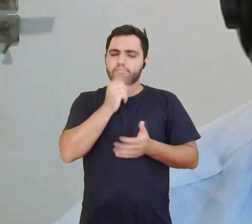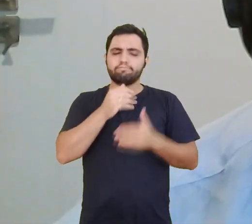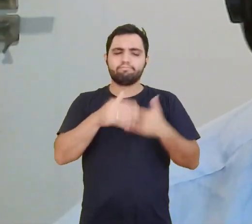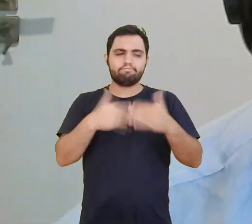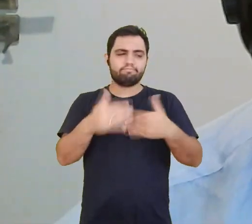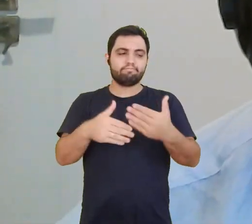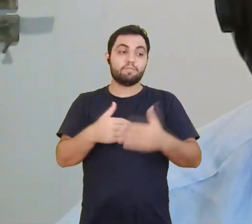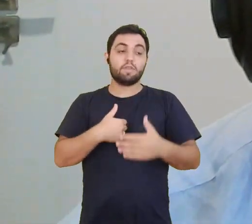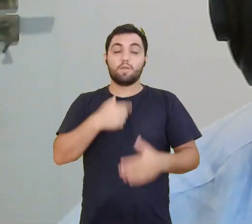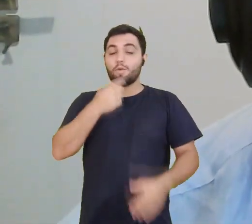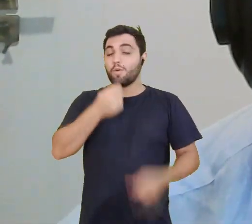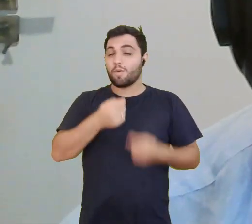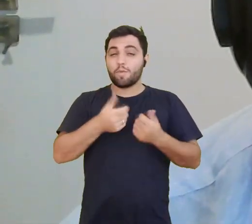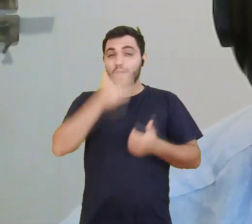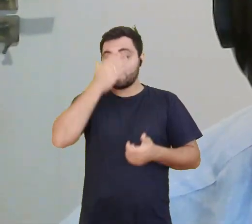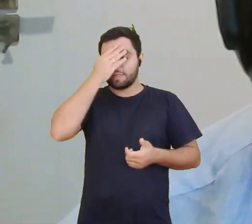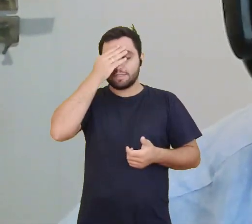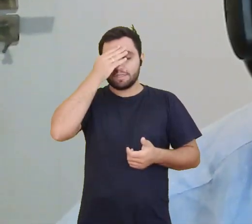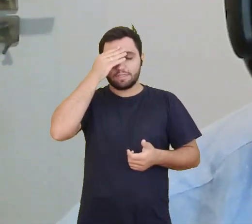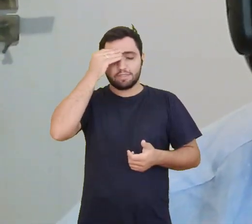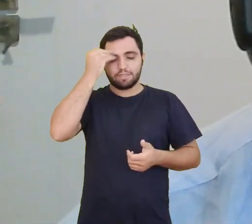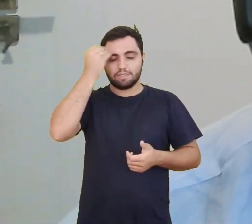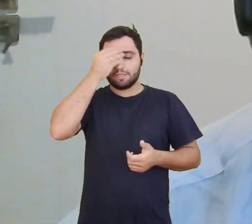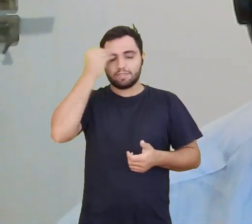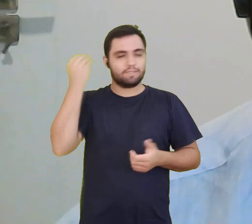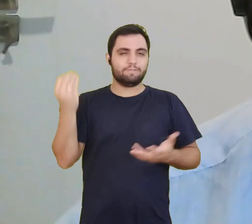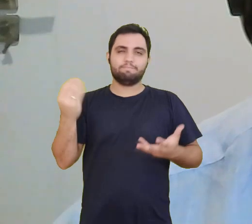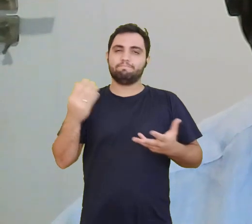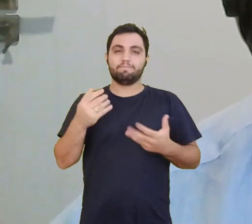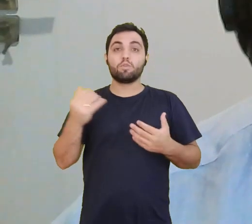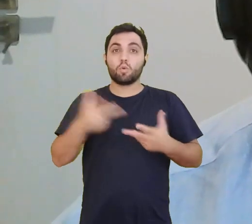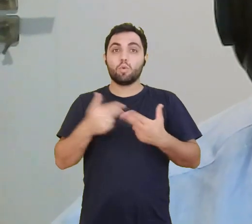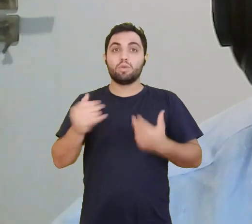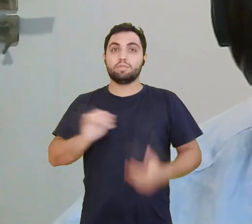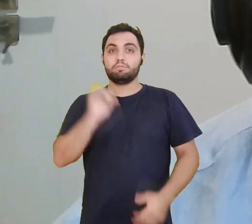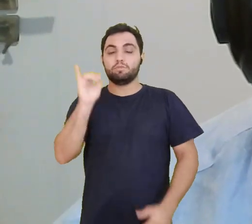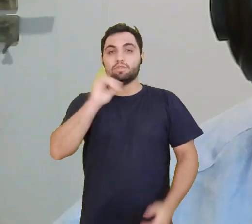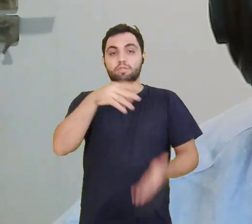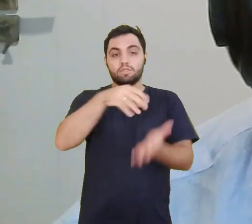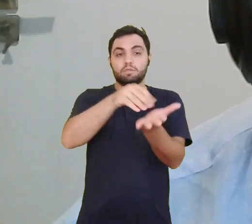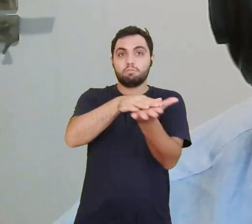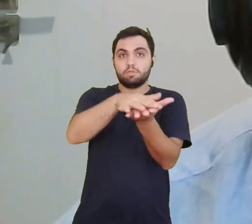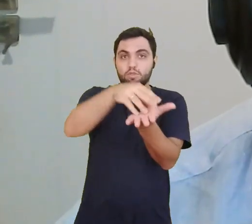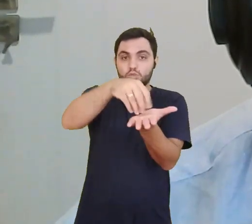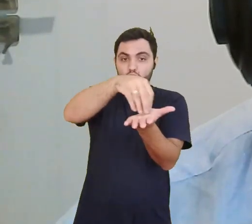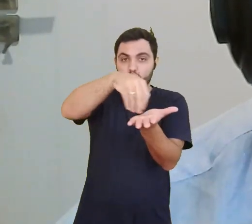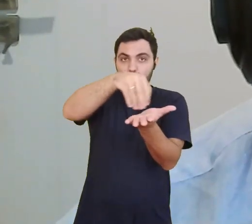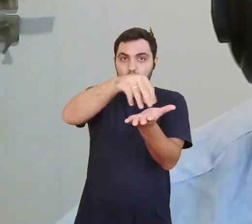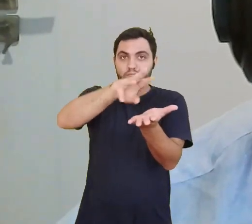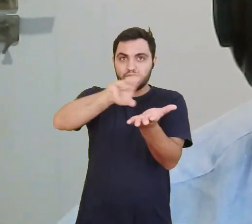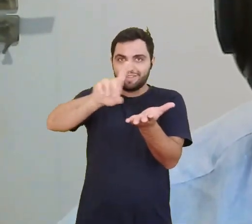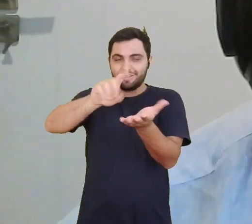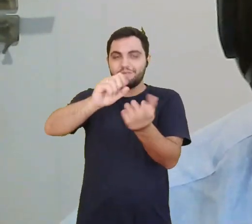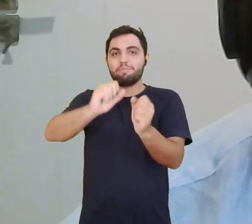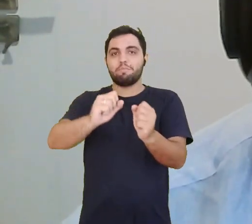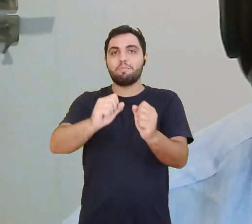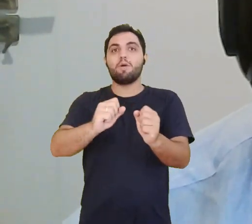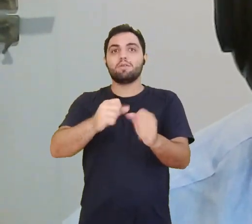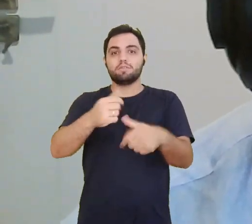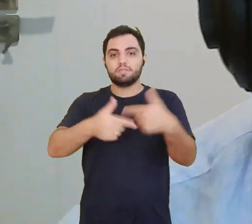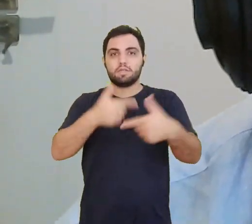Eu quase ia esquecendo de falar uma coisa importantíssima. As impressoras 3D podem ser operadas por